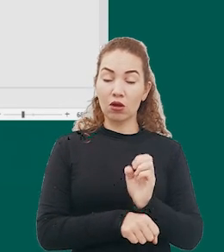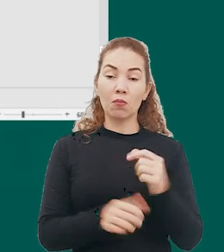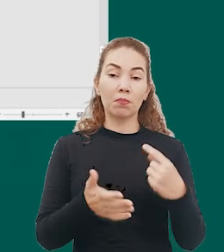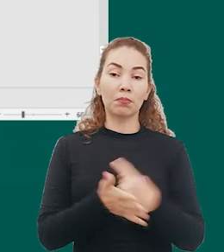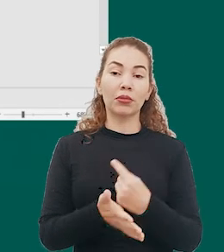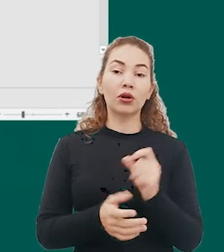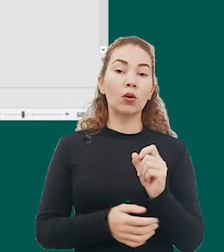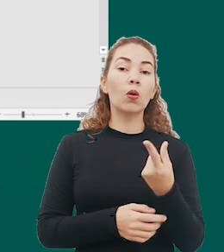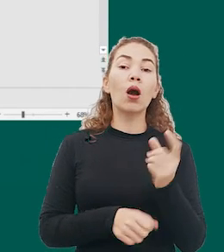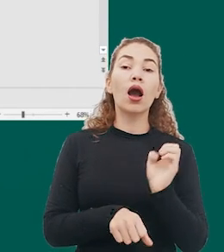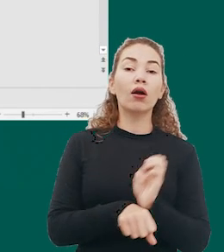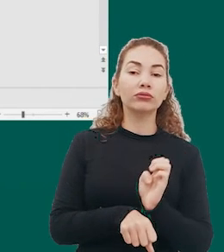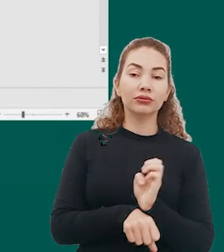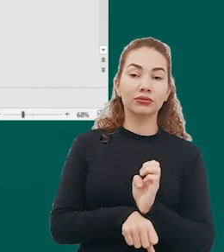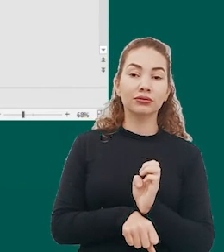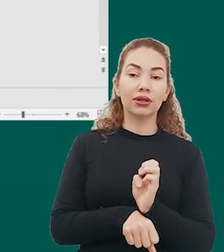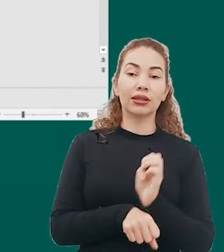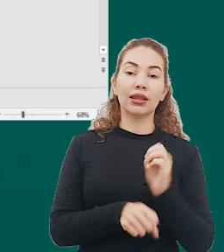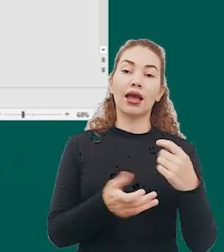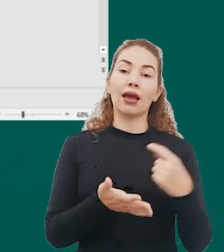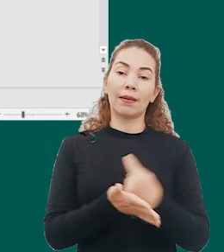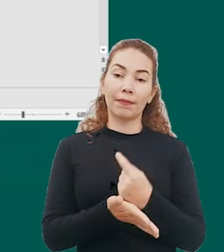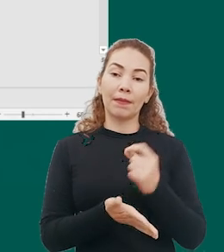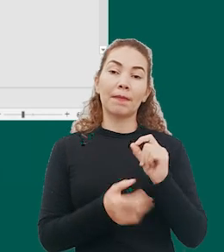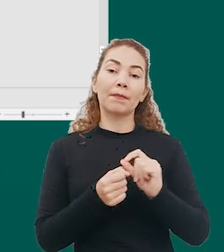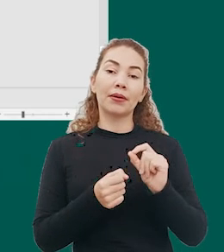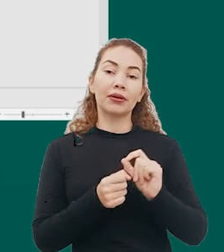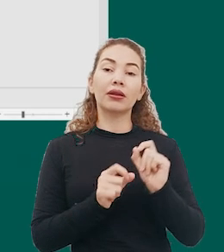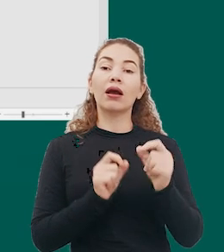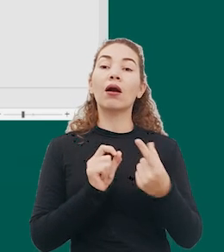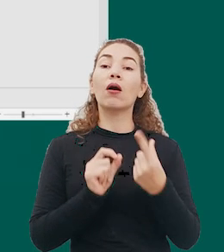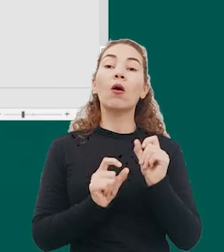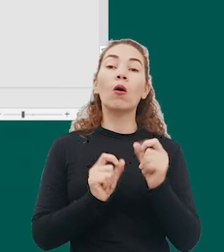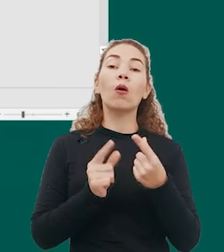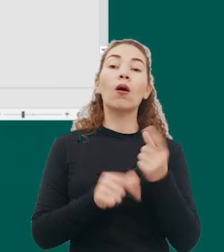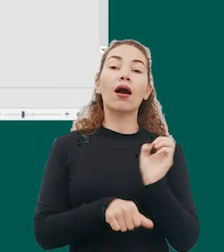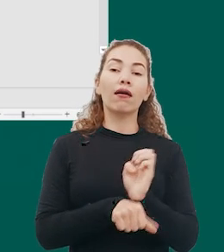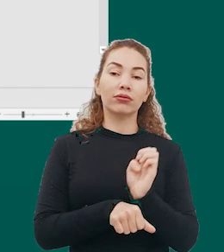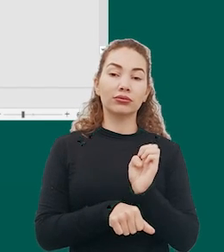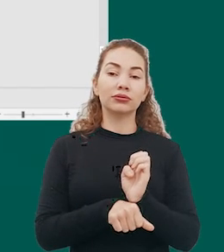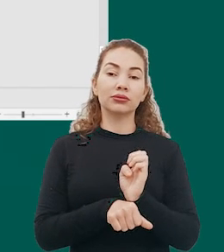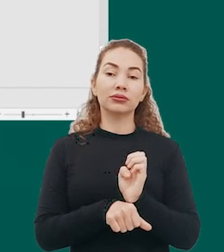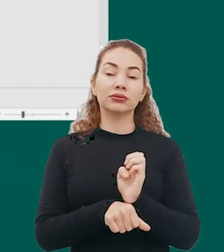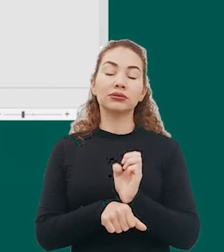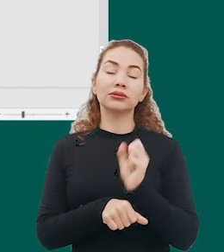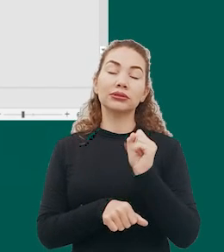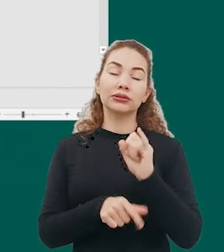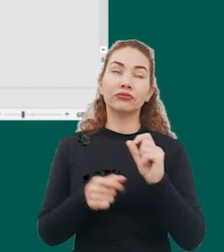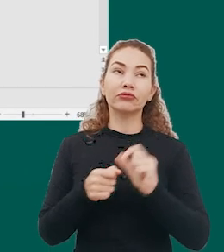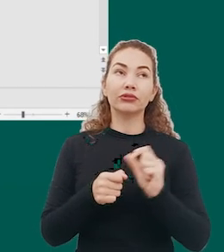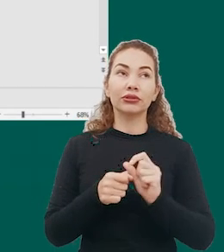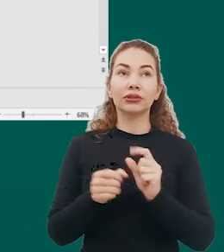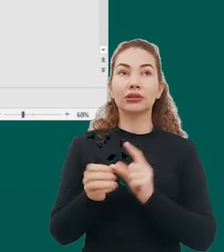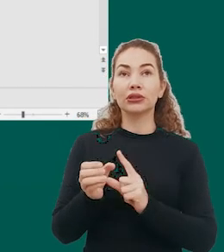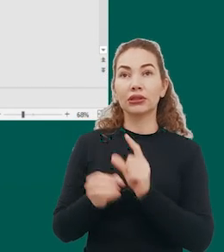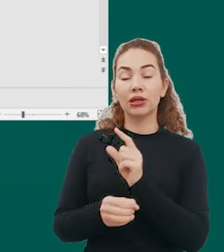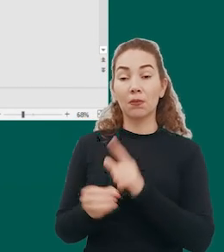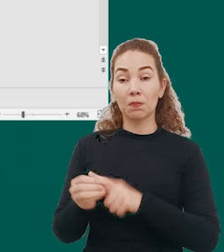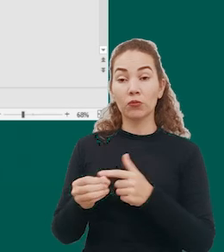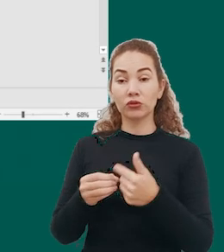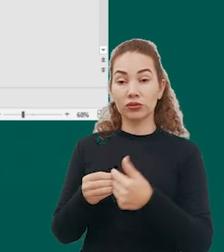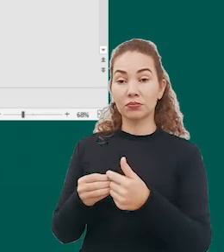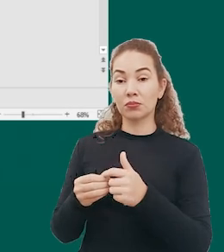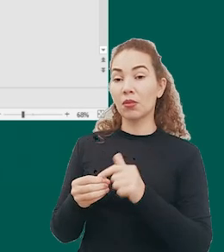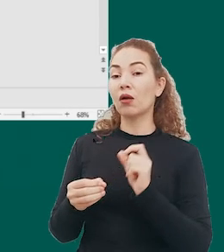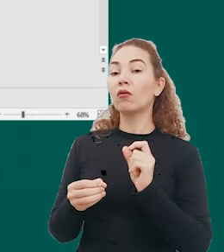perguntar para qual estado? Daí nós vamos informar o estado para o qual nós queremos fazer a doação. Se nós colocarmos a nível